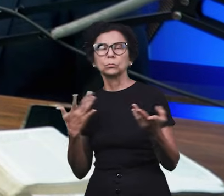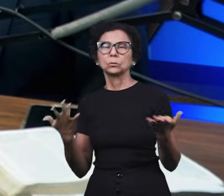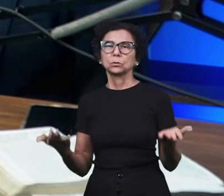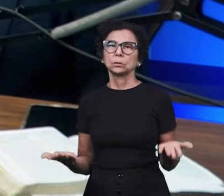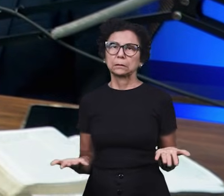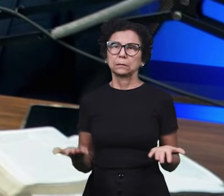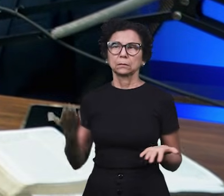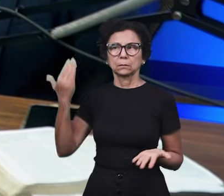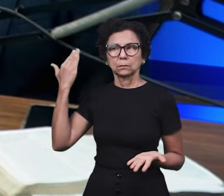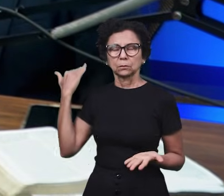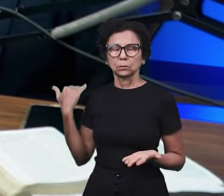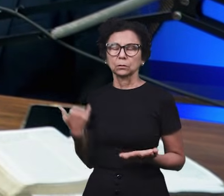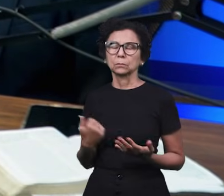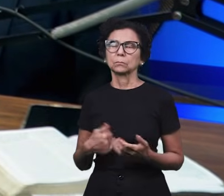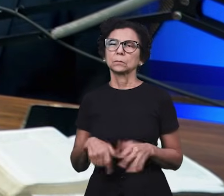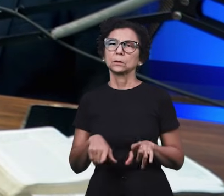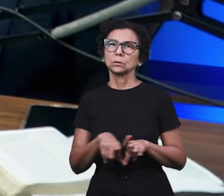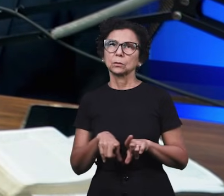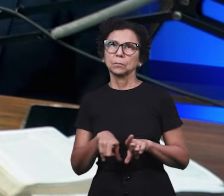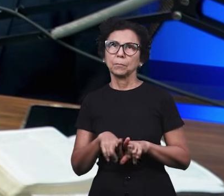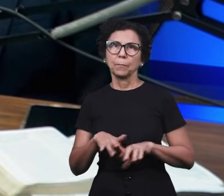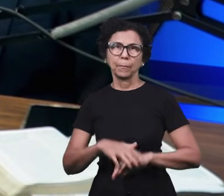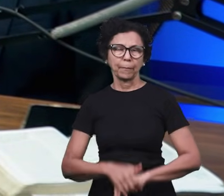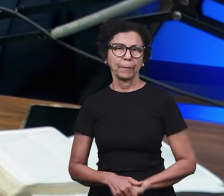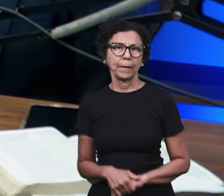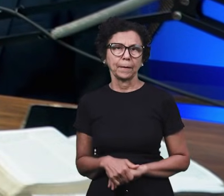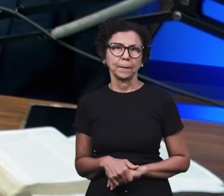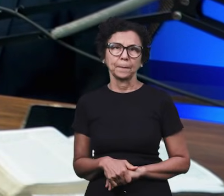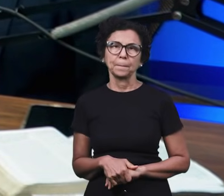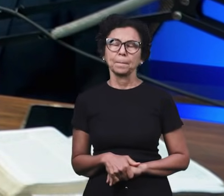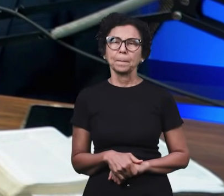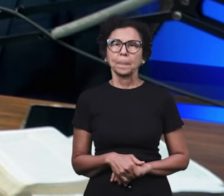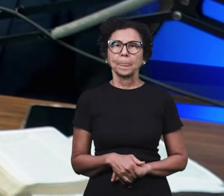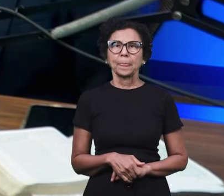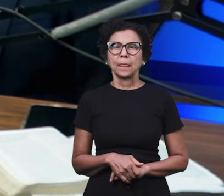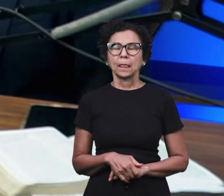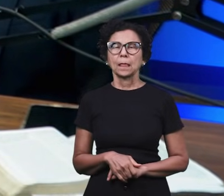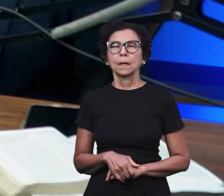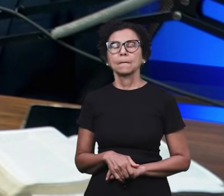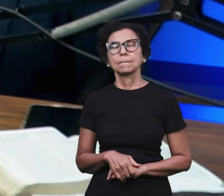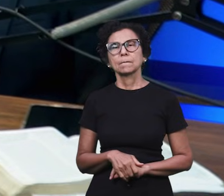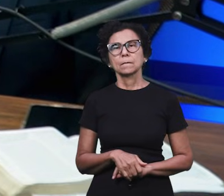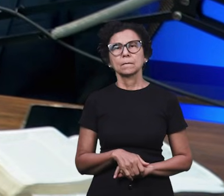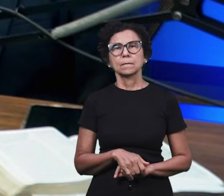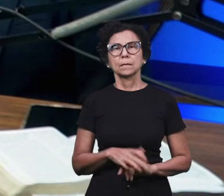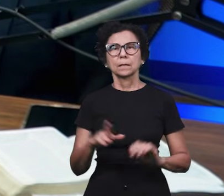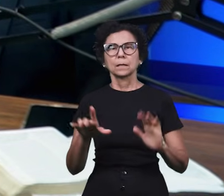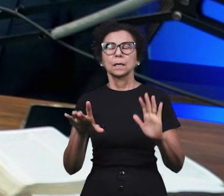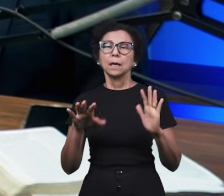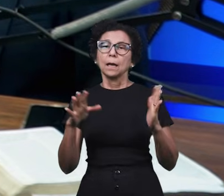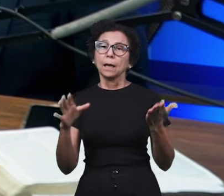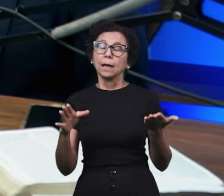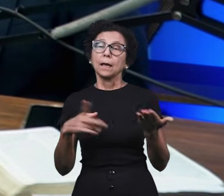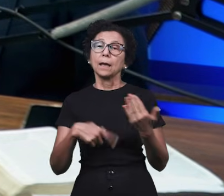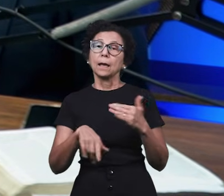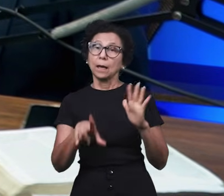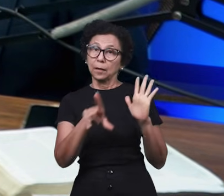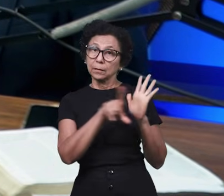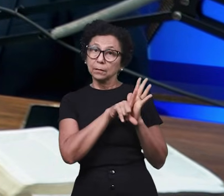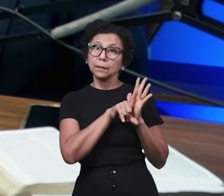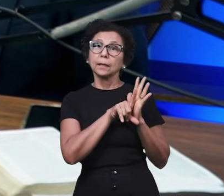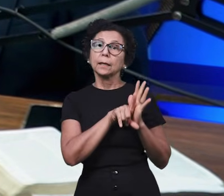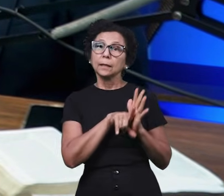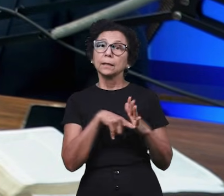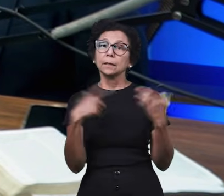dessa forma. Então, não há nada de ilegal na cobrança de impostos, né? Pelo contrário, sabemos que é algo que é